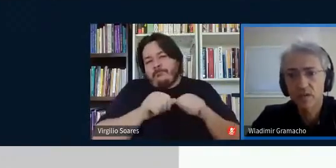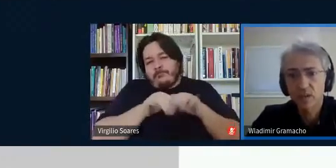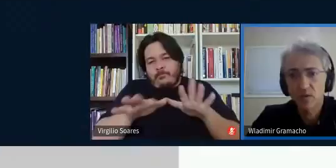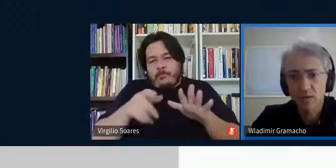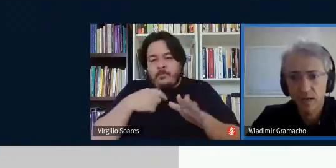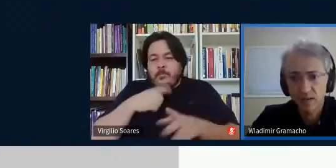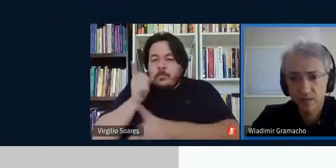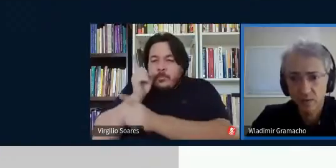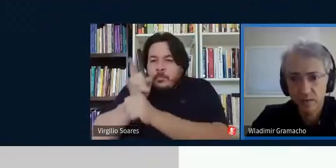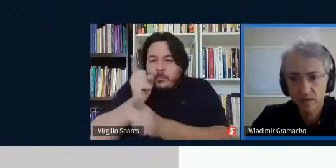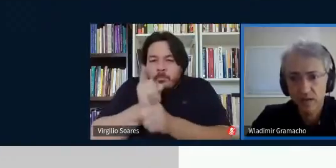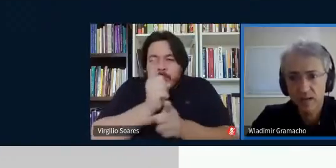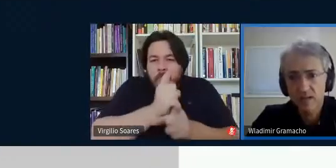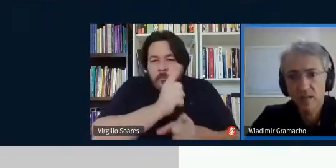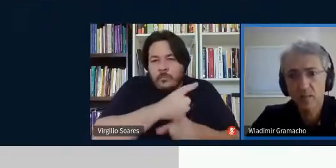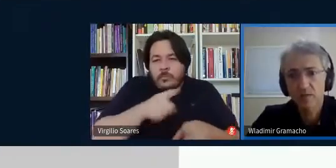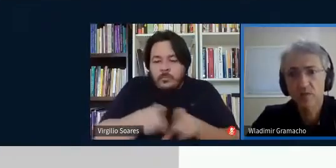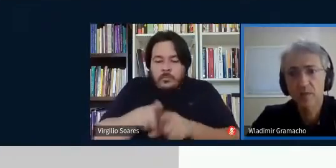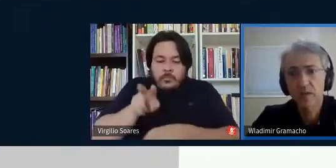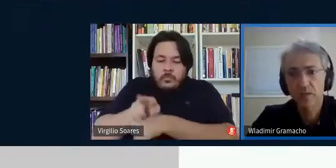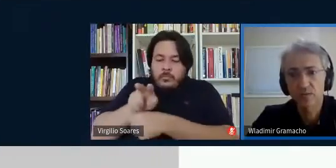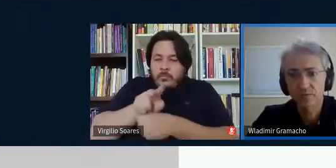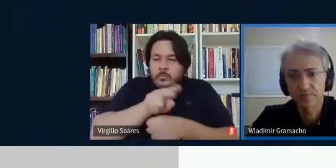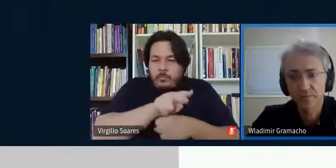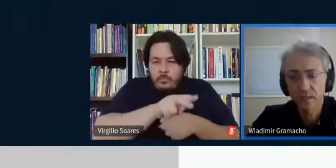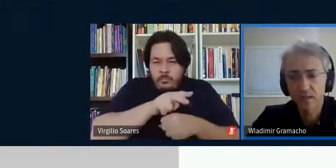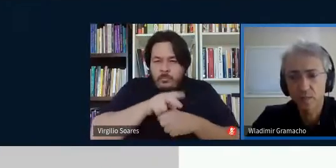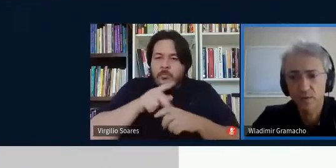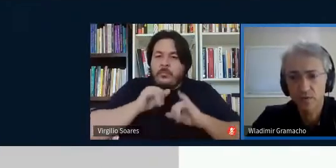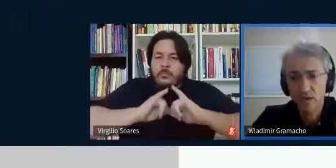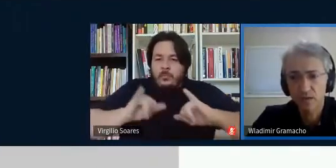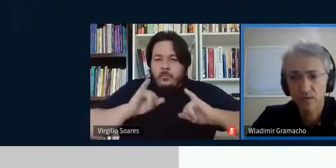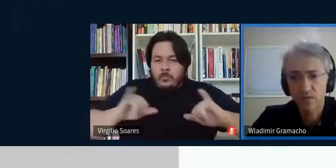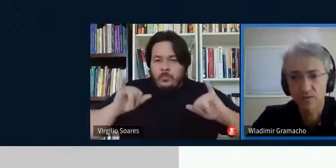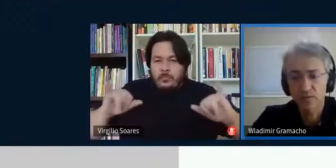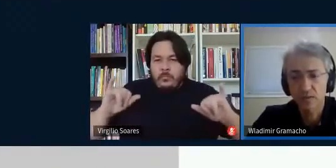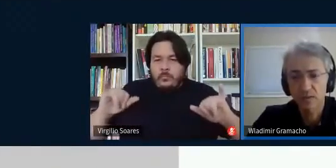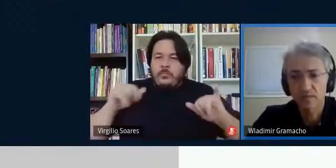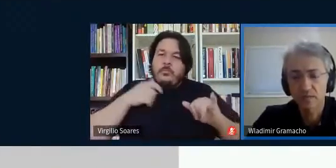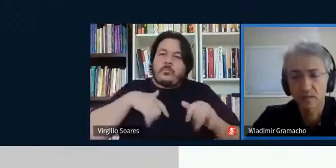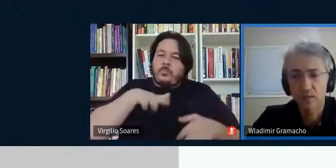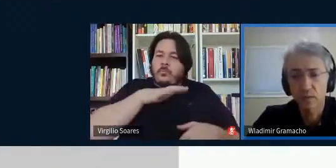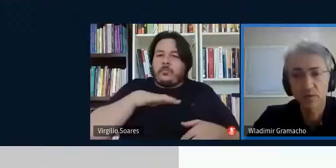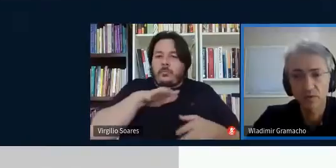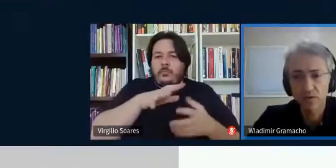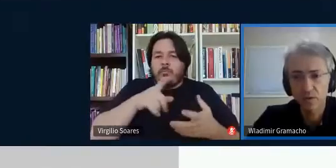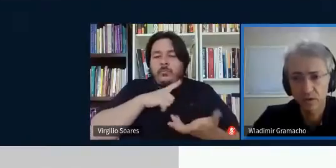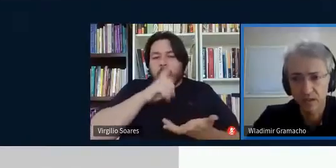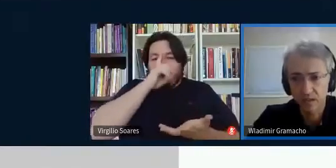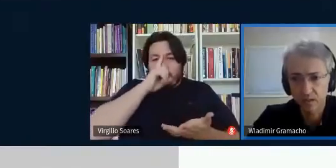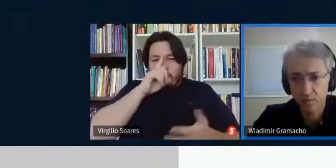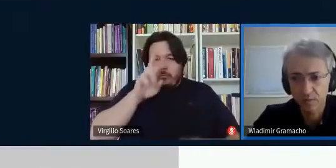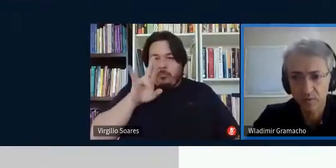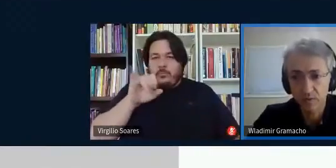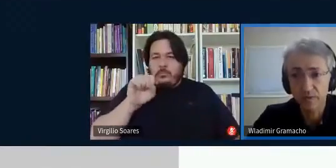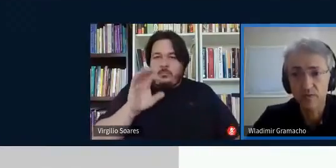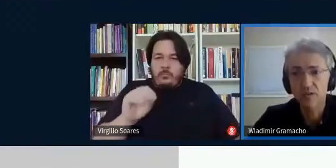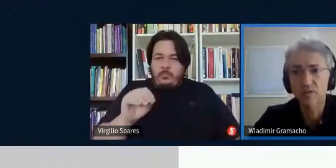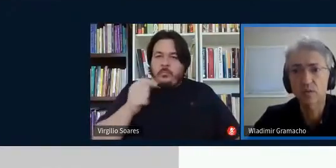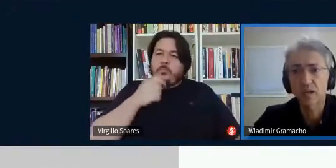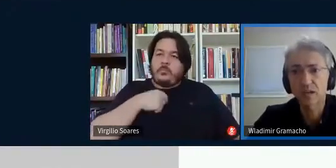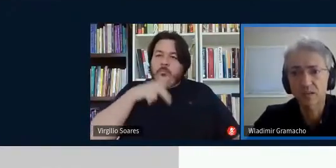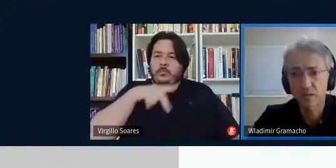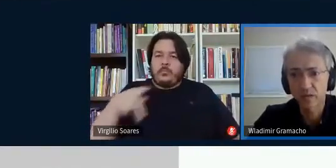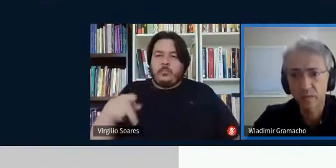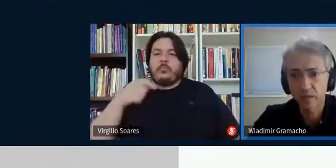monitoramento de desigualdades informacionais em segmentos sob risco. Esse é um projeto, enfim, que eu tenho a oportunidade de coordenar como professor da Faculdade